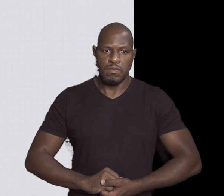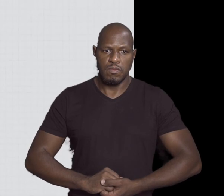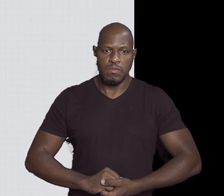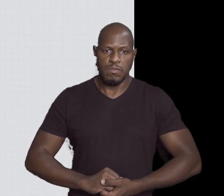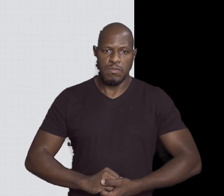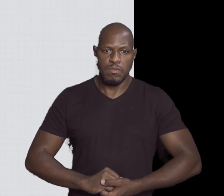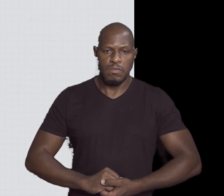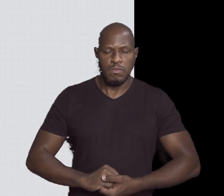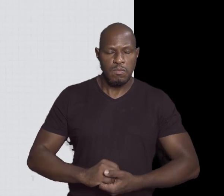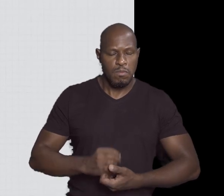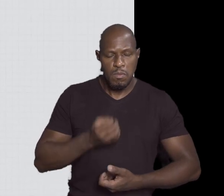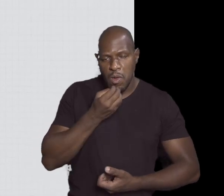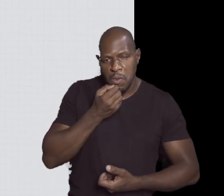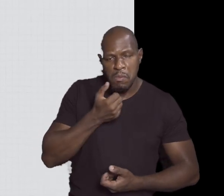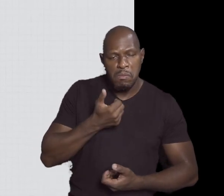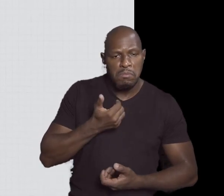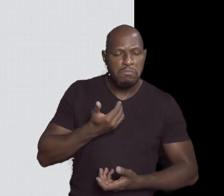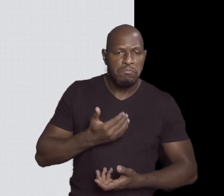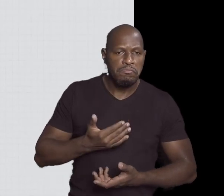Bom,